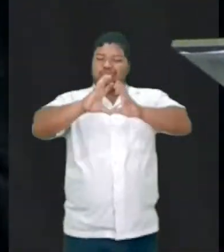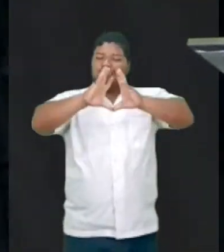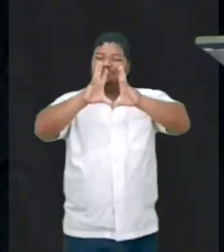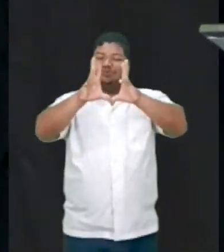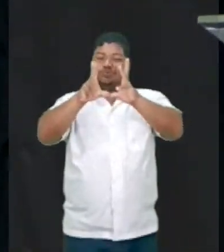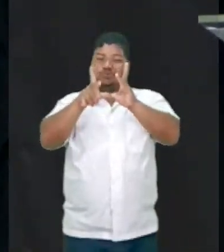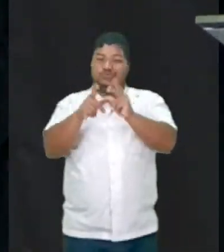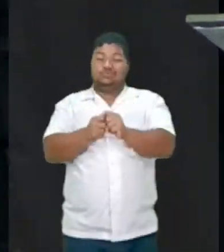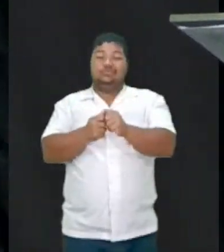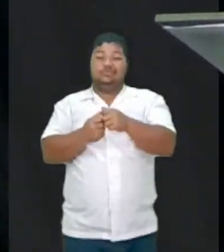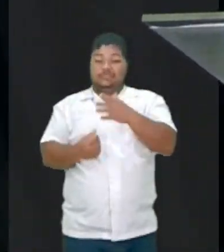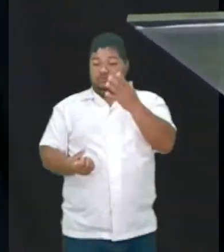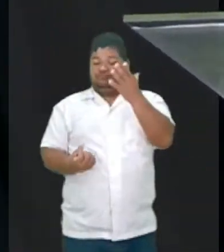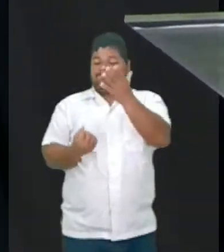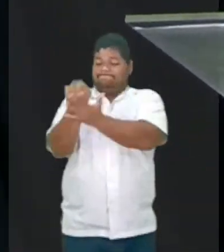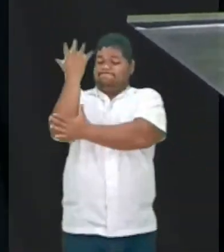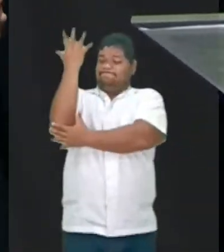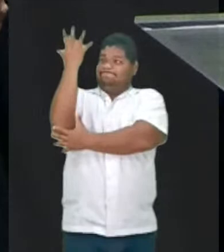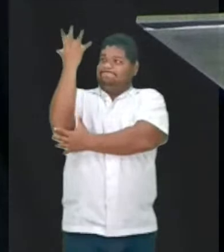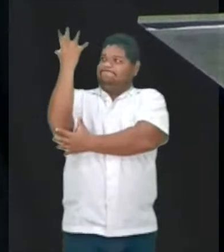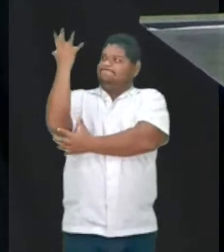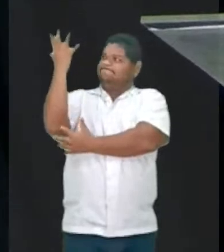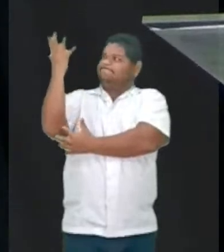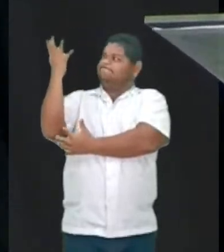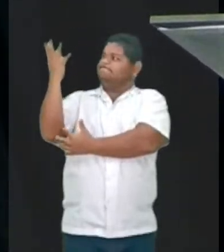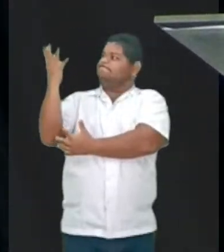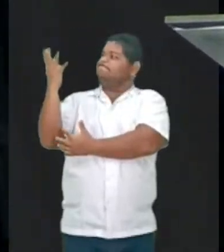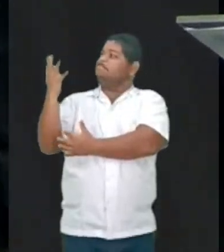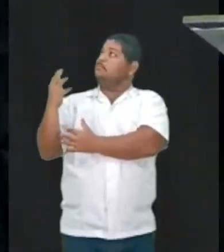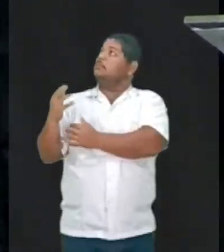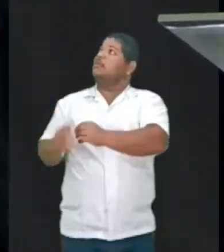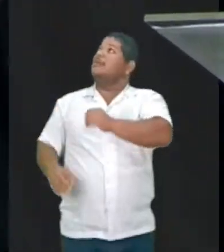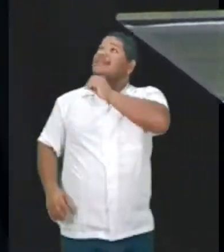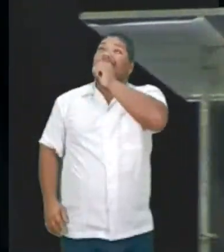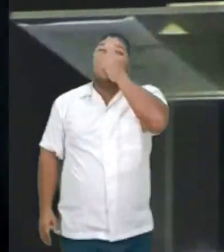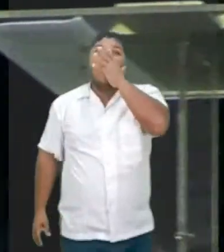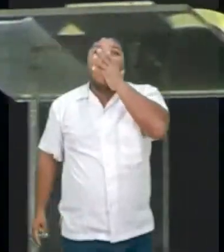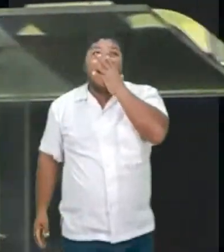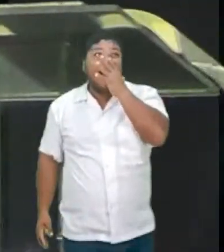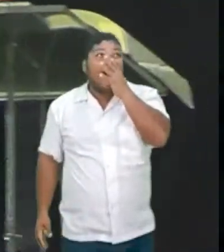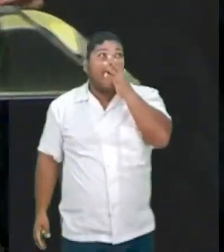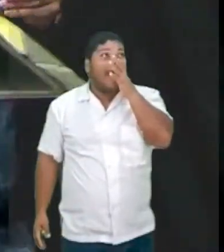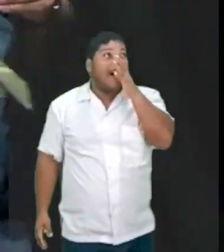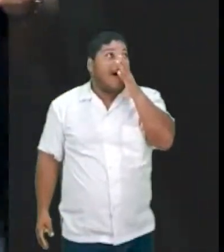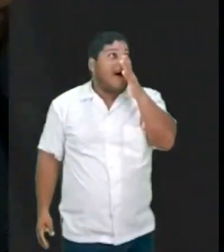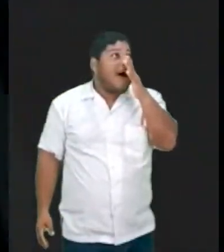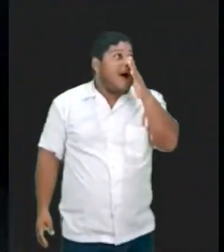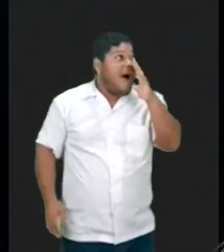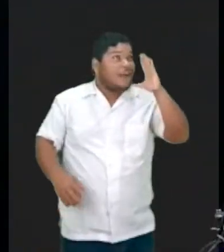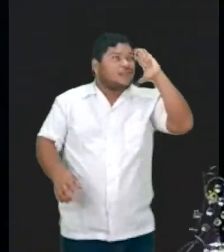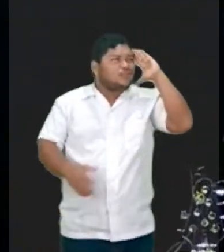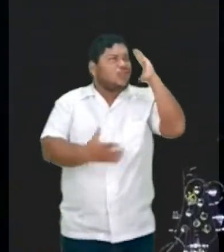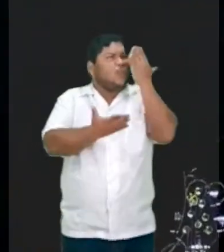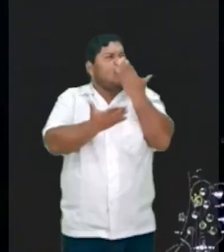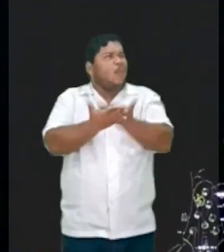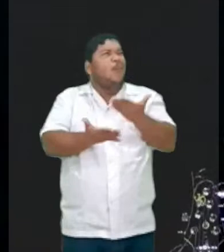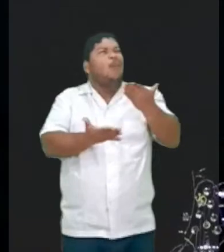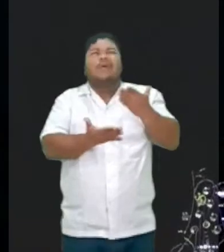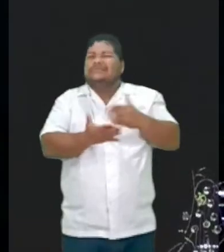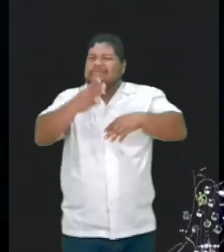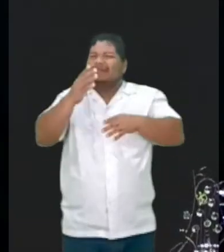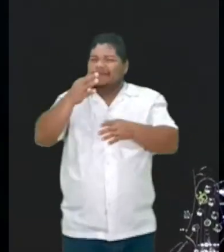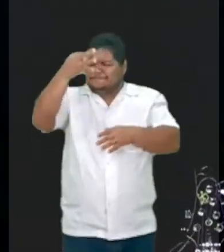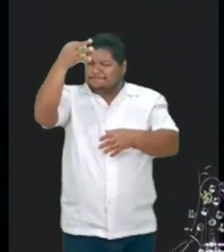existência. Porque com tantas descobertas novas, aquilo que nós cremos, aquilo que está